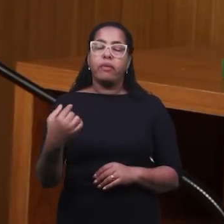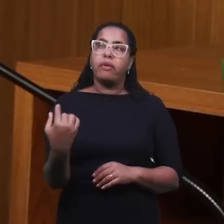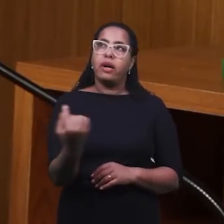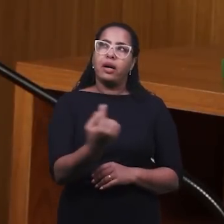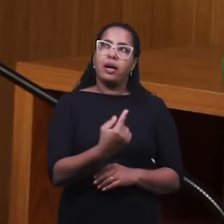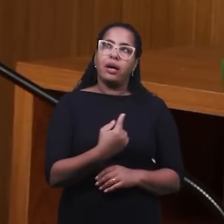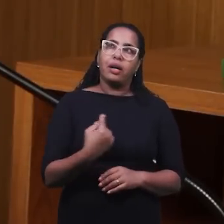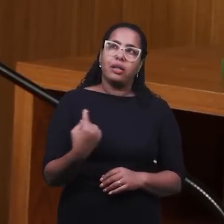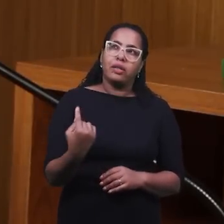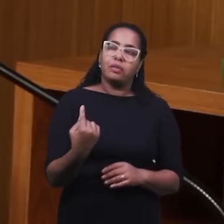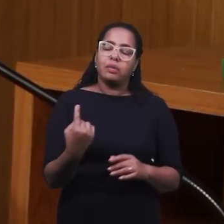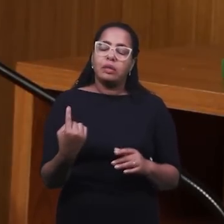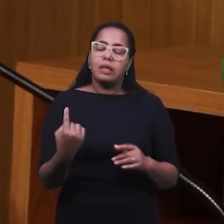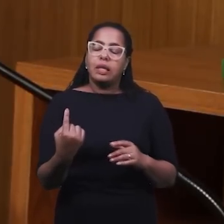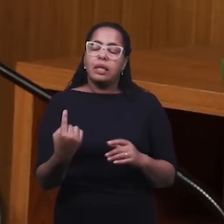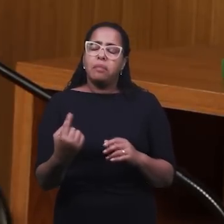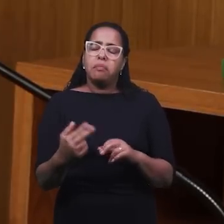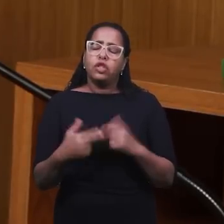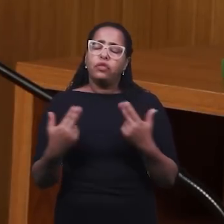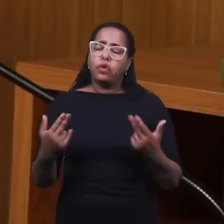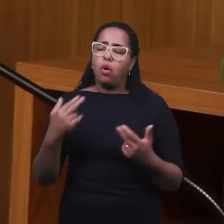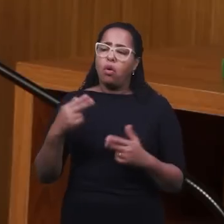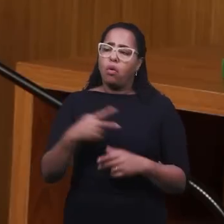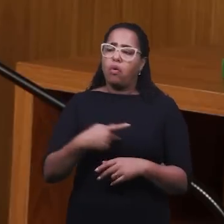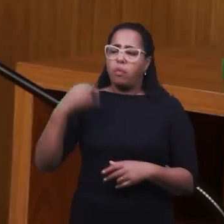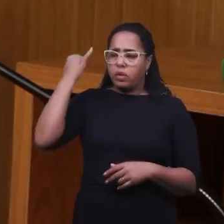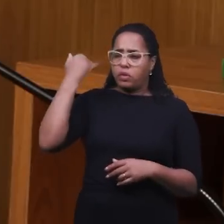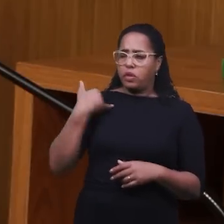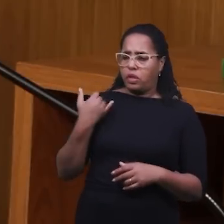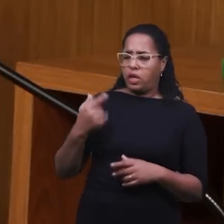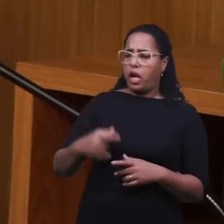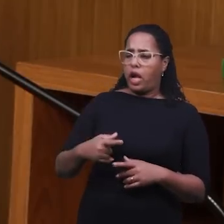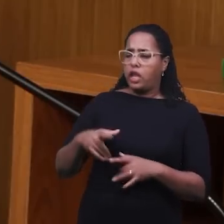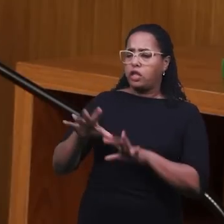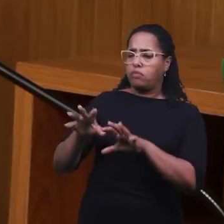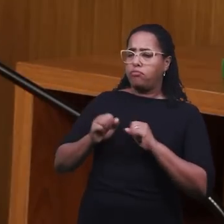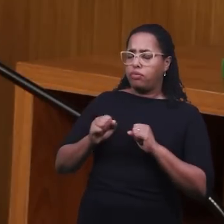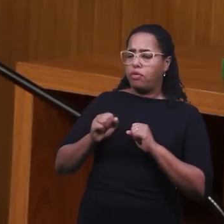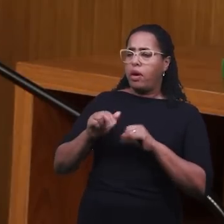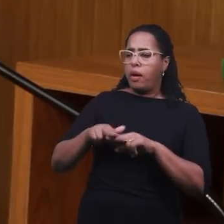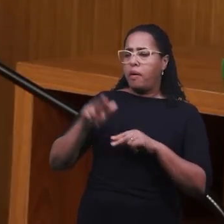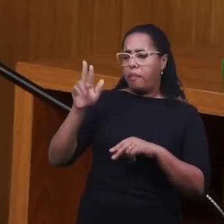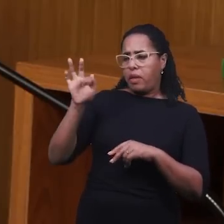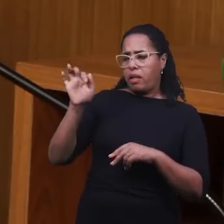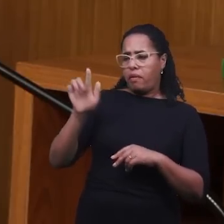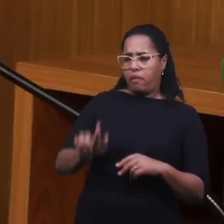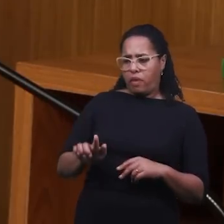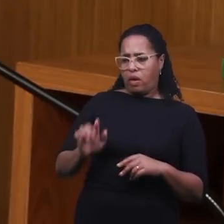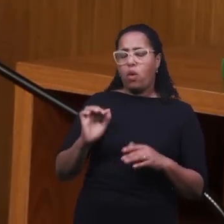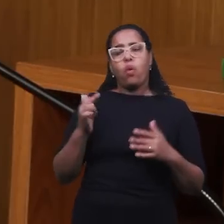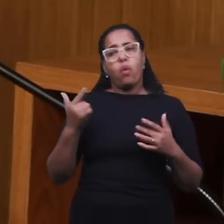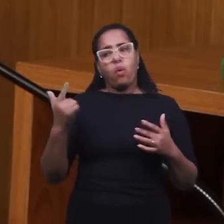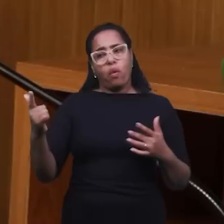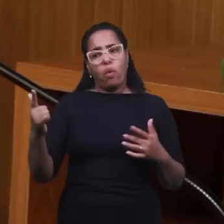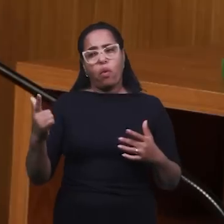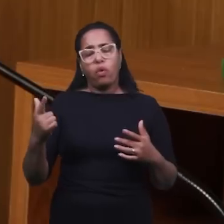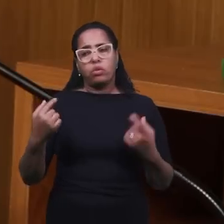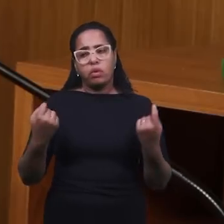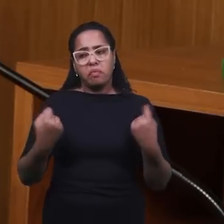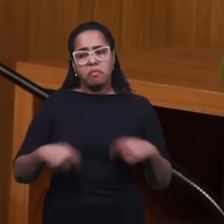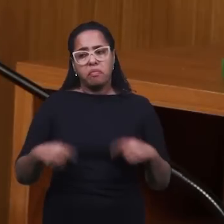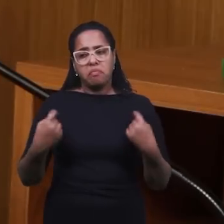então, Paulo escrevendo, aí já é Paulo, entendeu? Olha, isso é muito bom